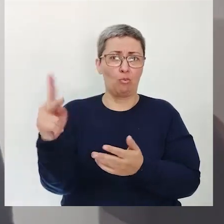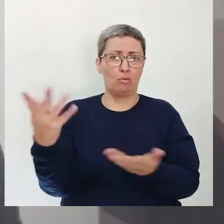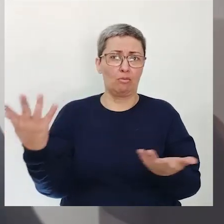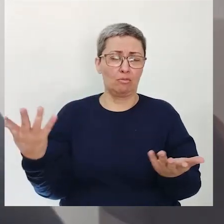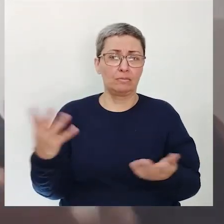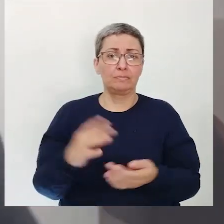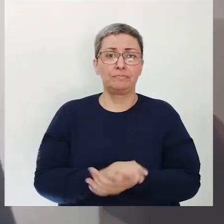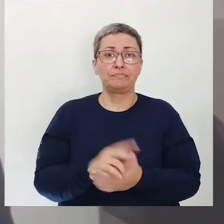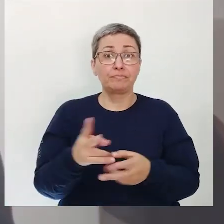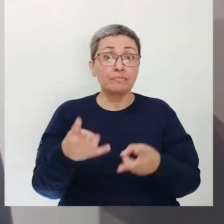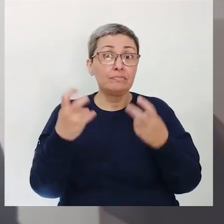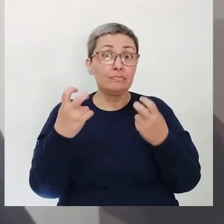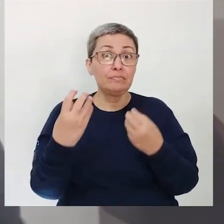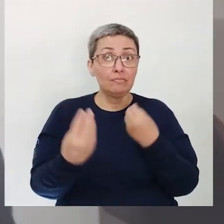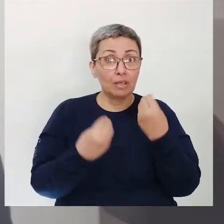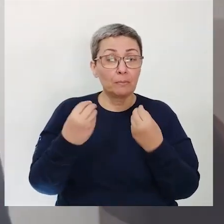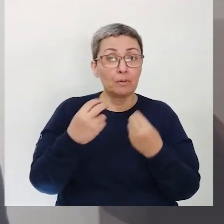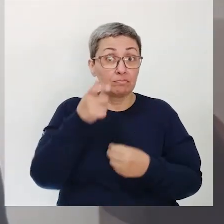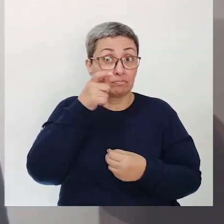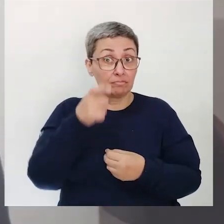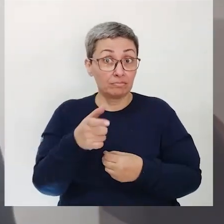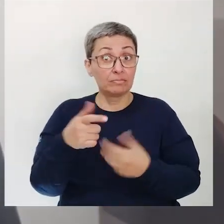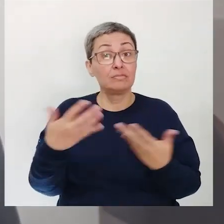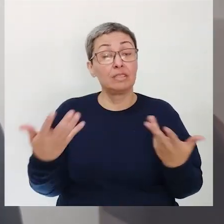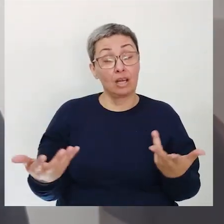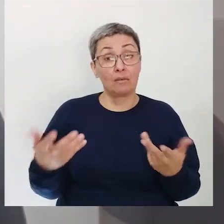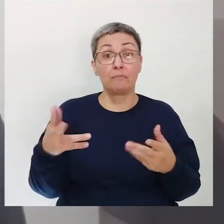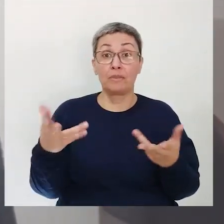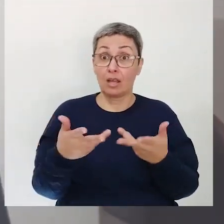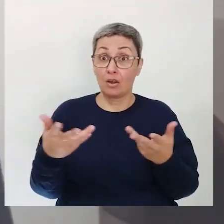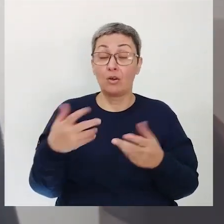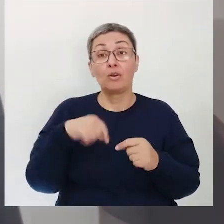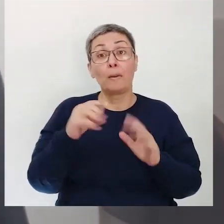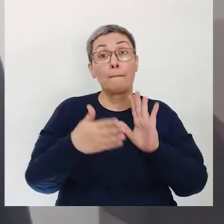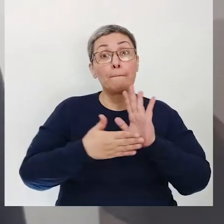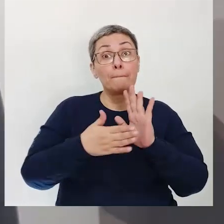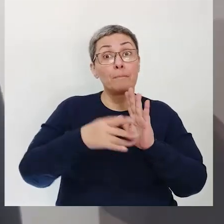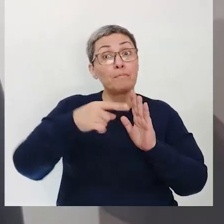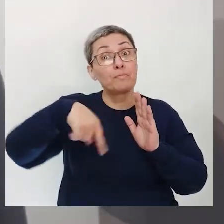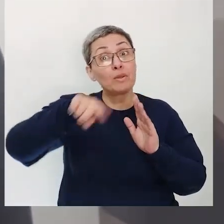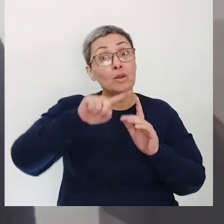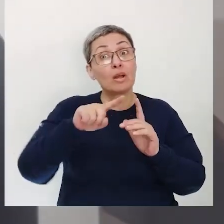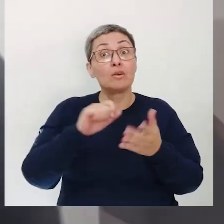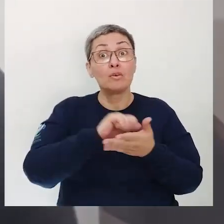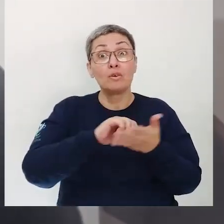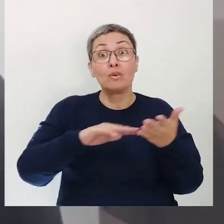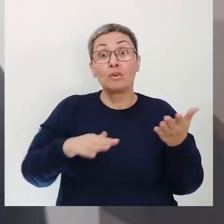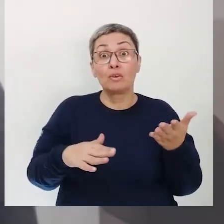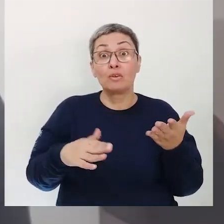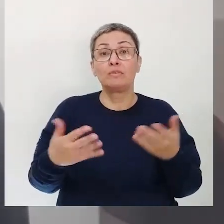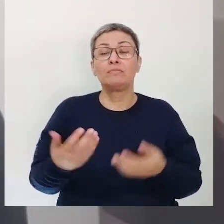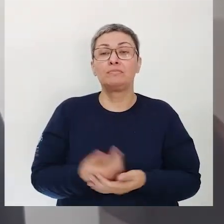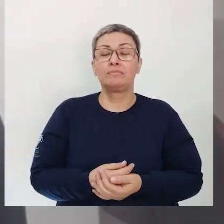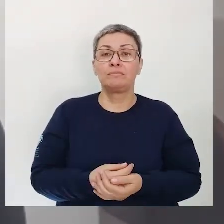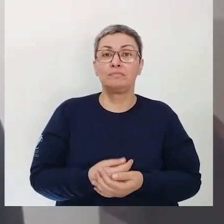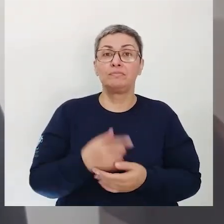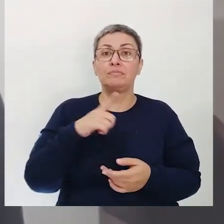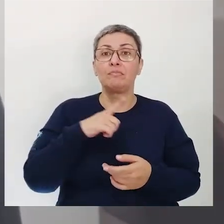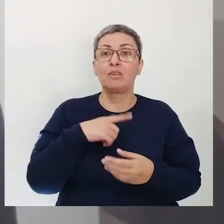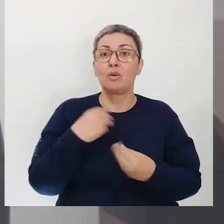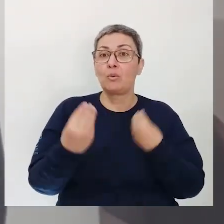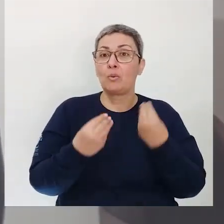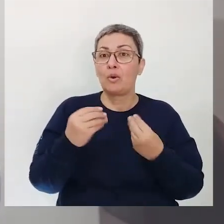entendeu? Perceberam como é interessante? Pois é. Agora eu quero propor para vocês uma atividade,